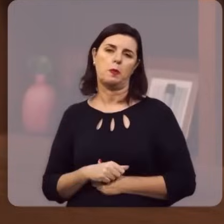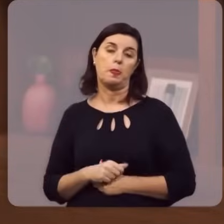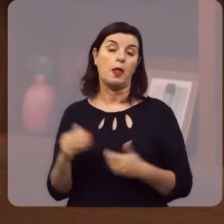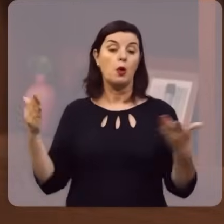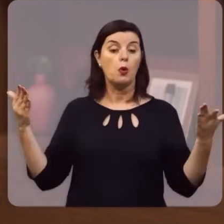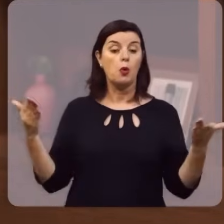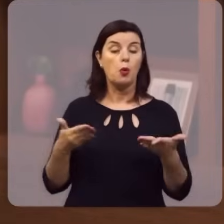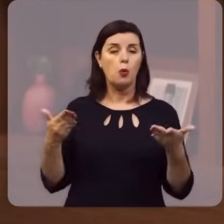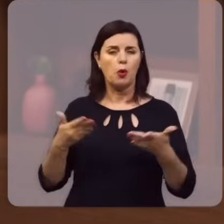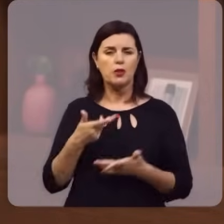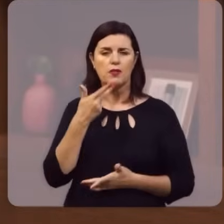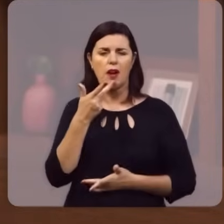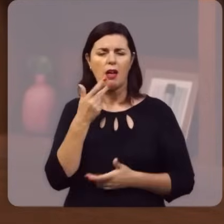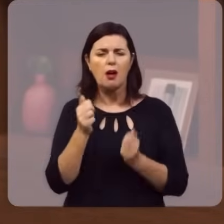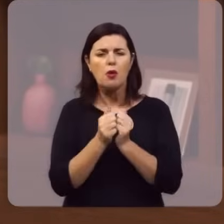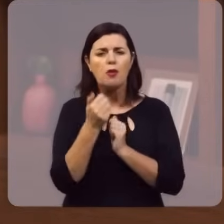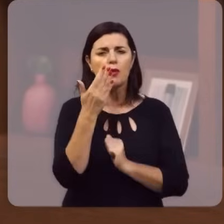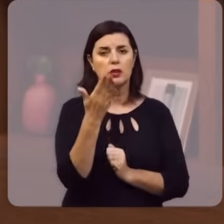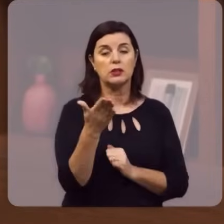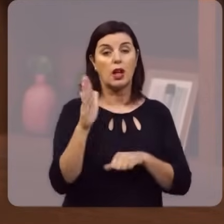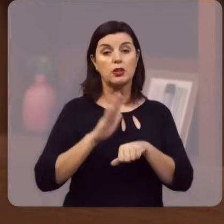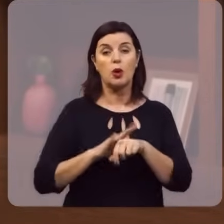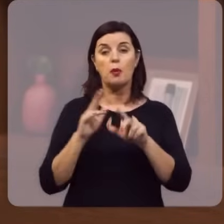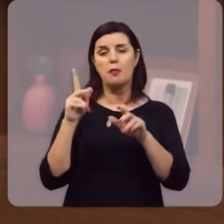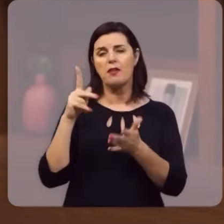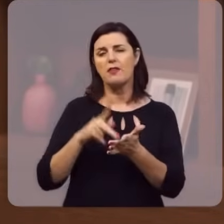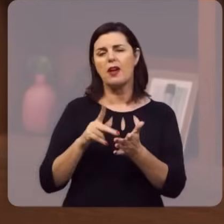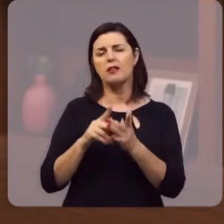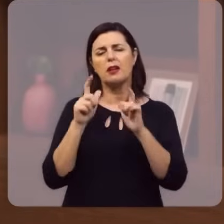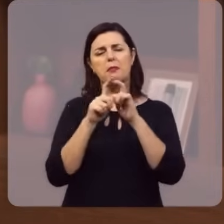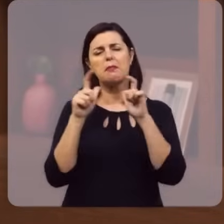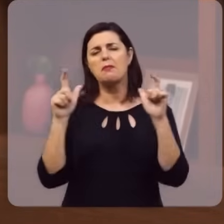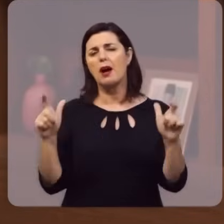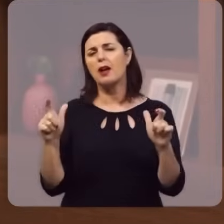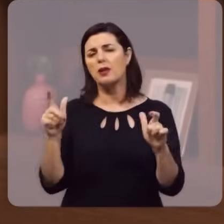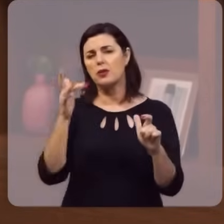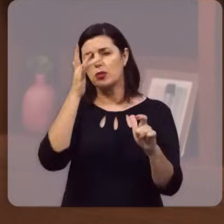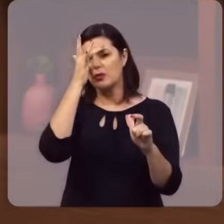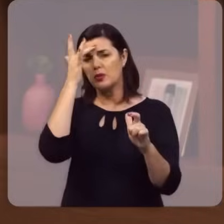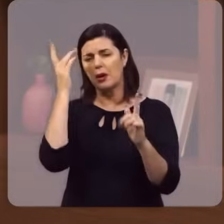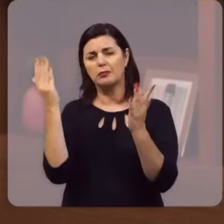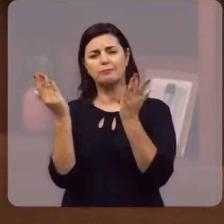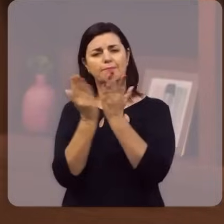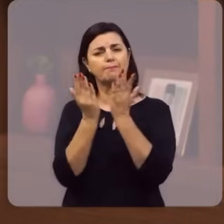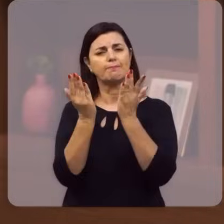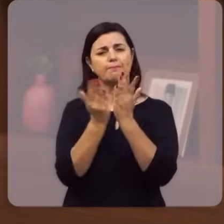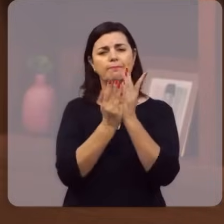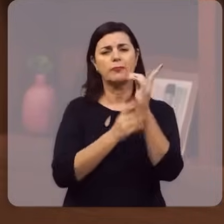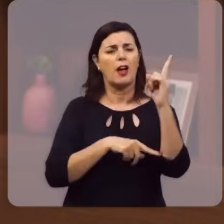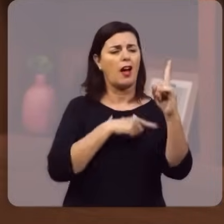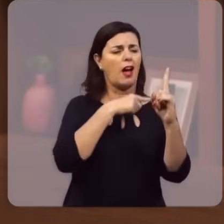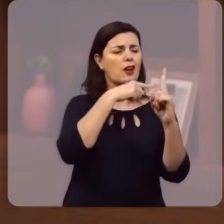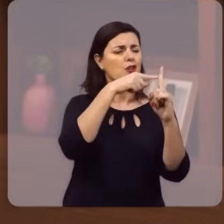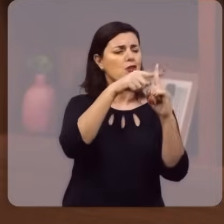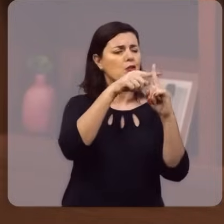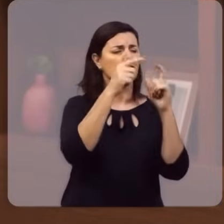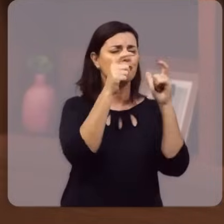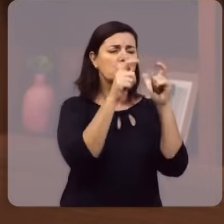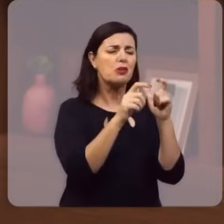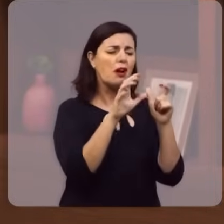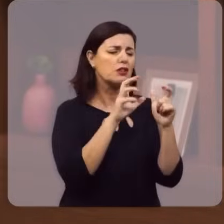e hoje eu gostaria de tratar com você sobre esta verdade Magna do cristianismo a cruz o palco